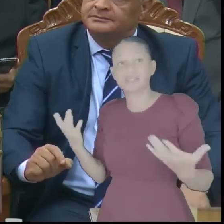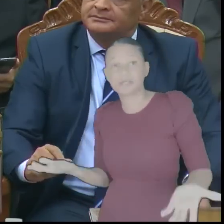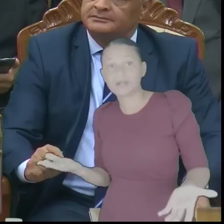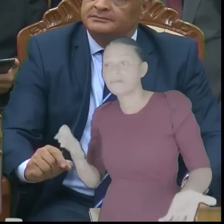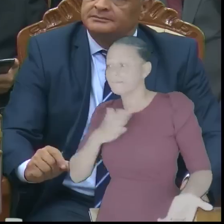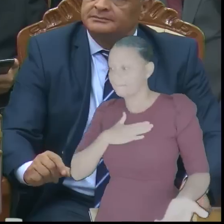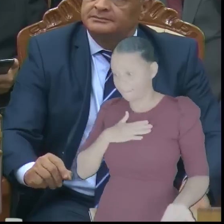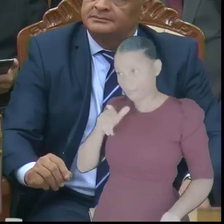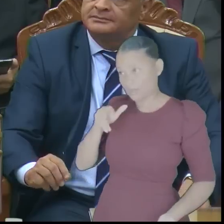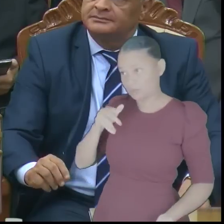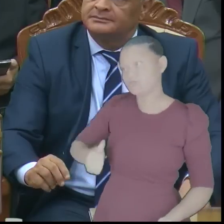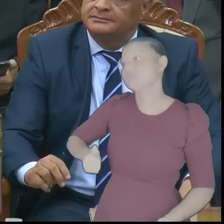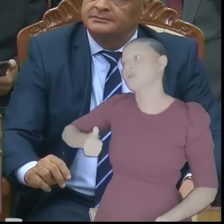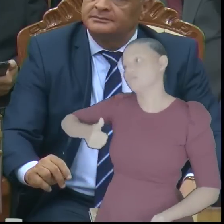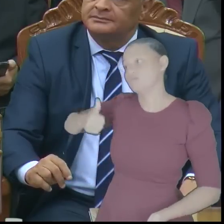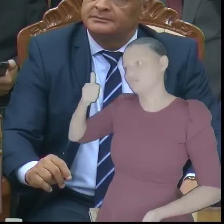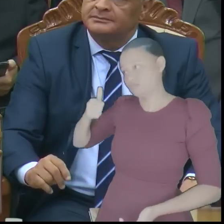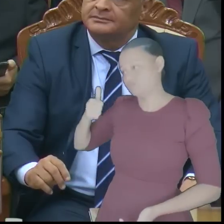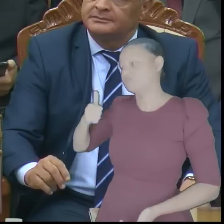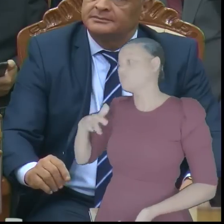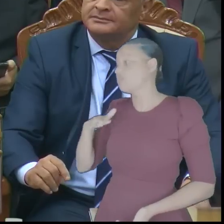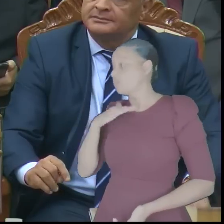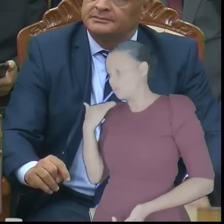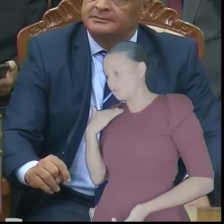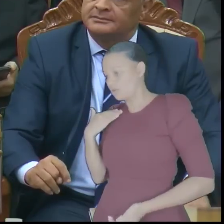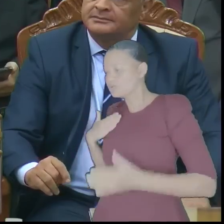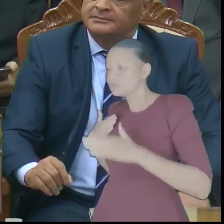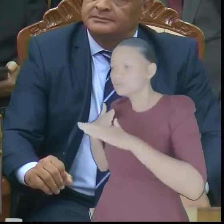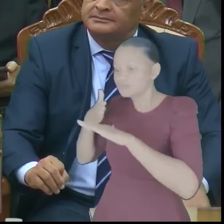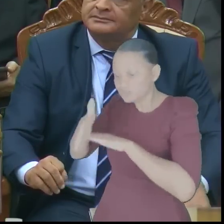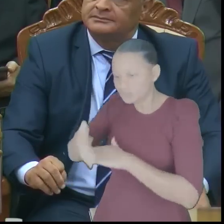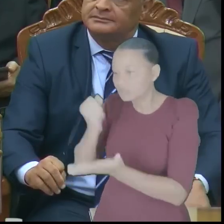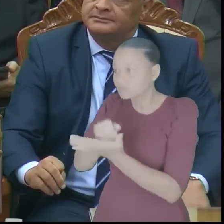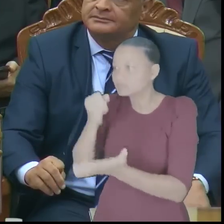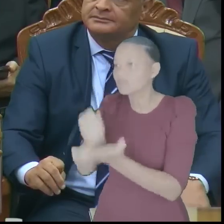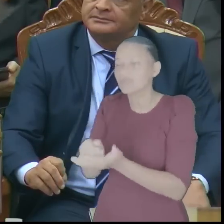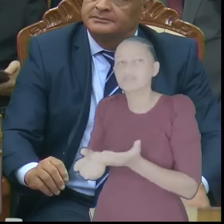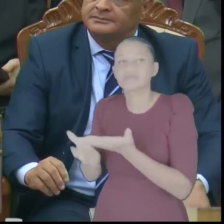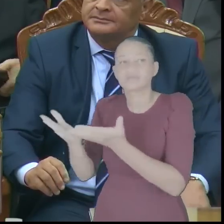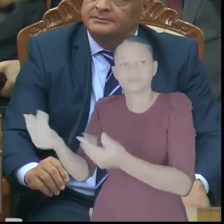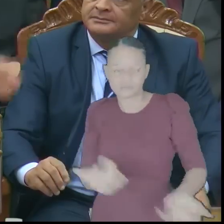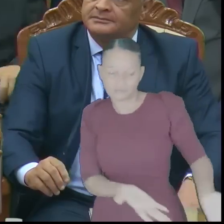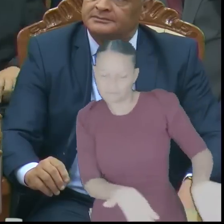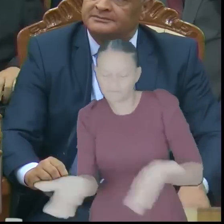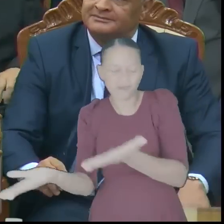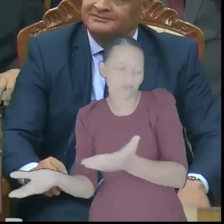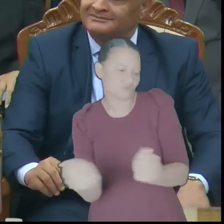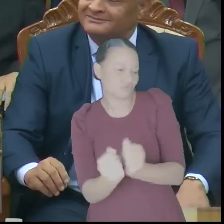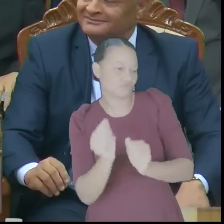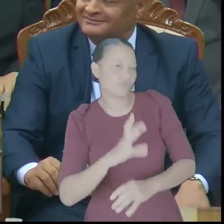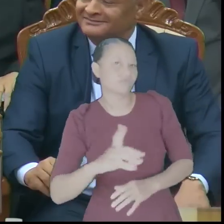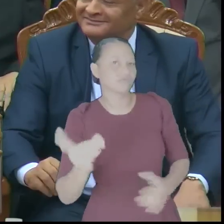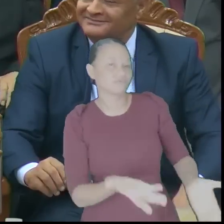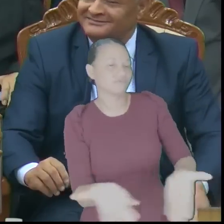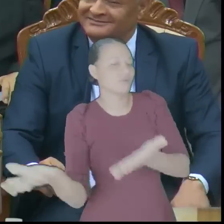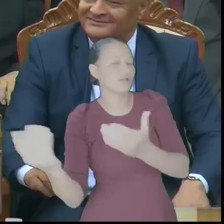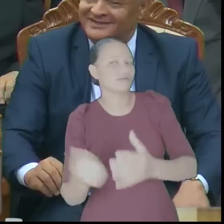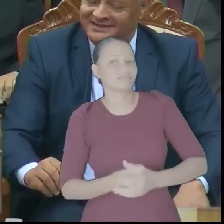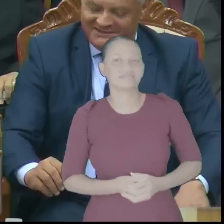meu irmão mais velho morreu. E eu estou indo lá para ler o testamento dele. Seu policial disse: minha filha, vá com Deus, então.